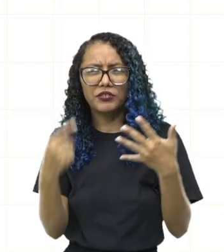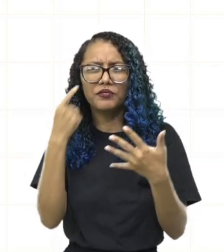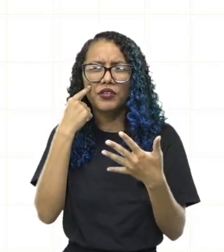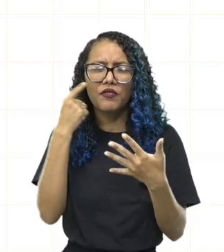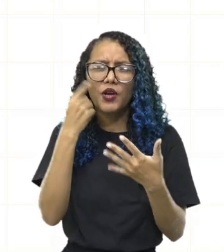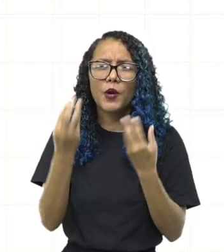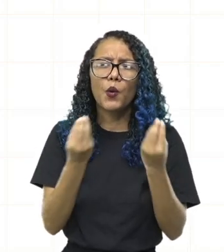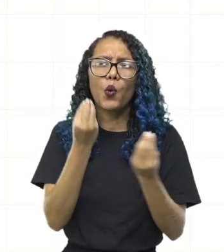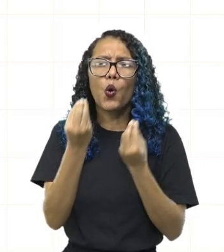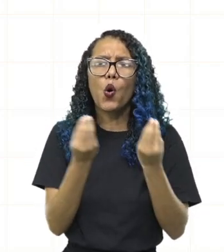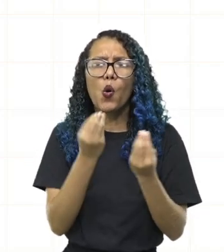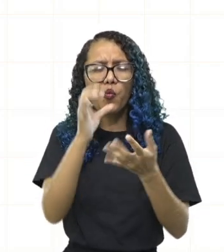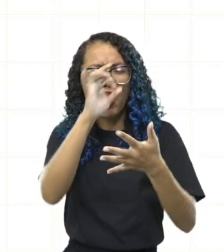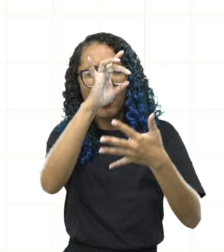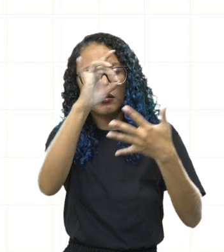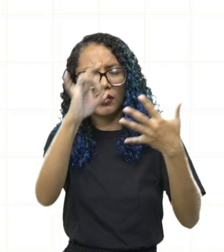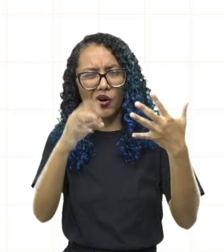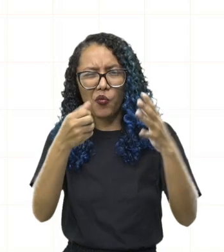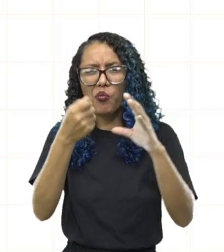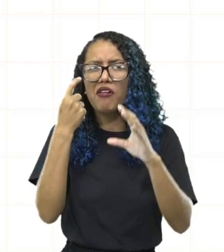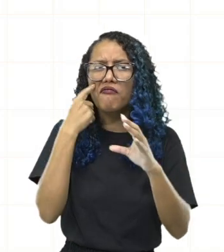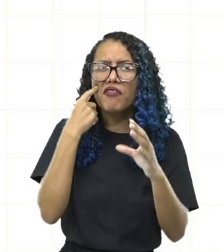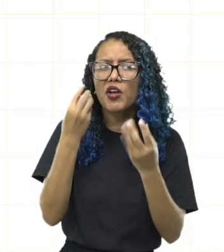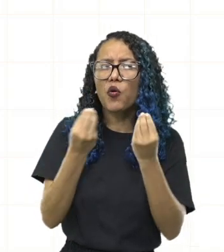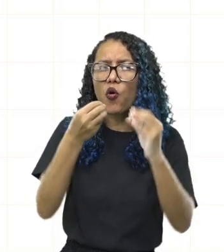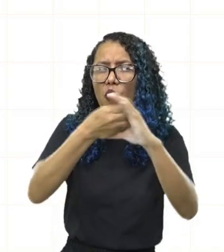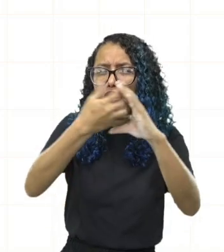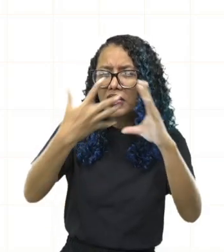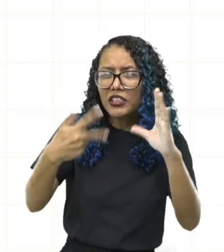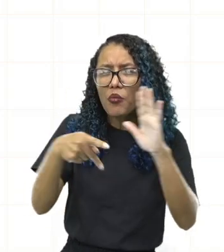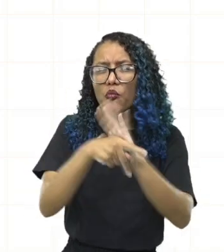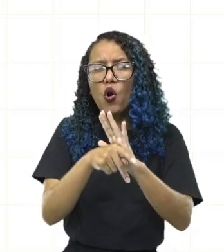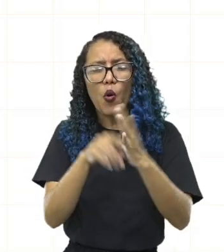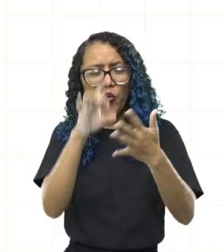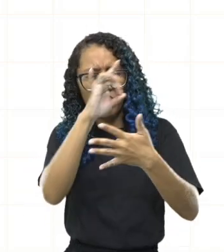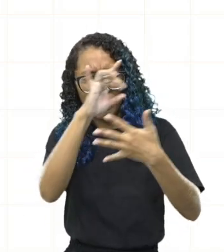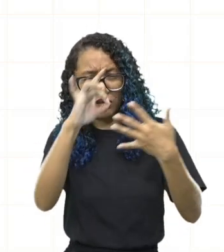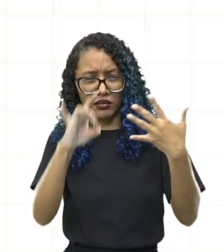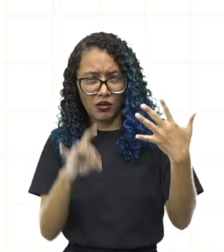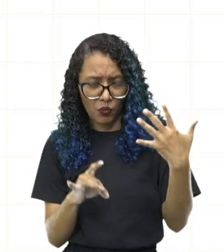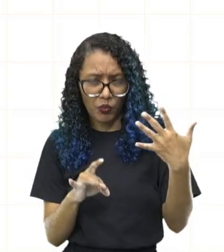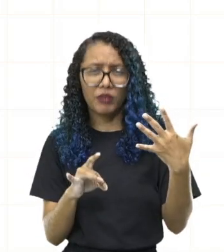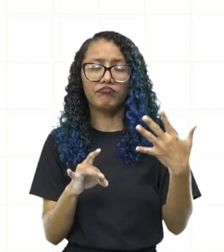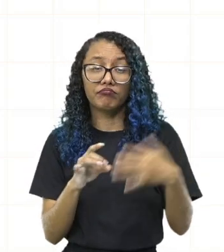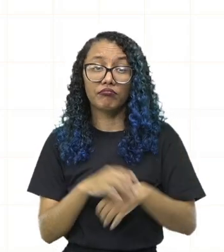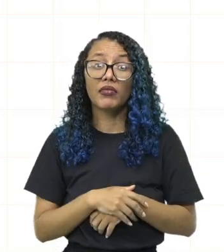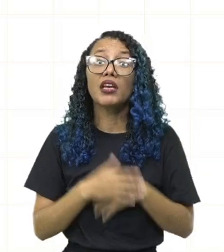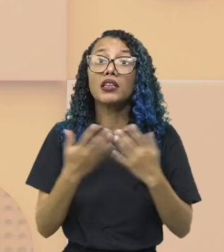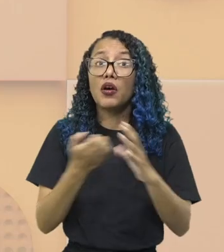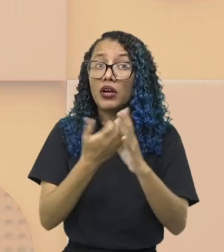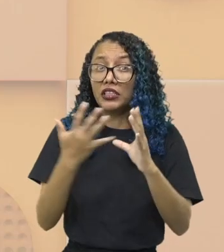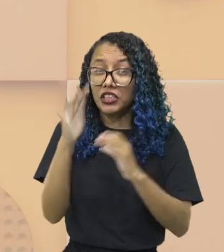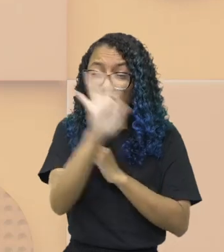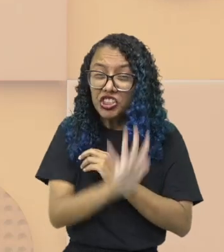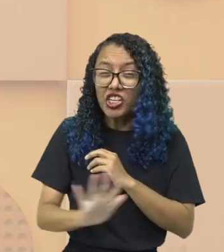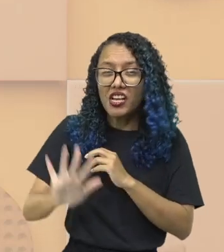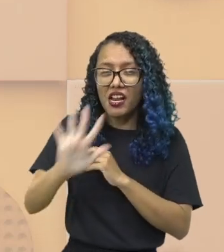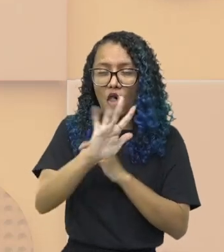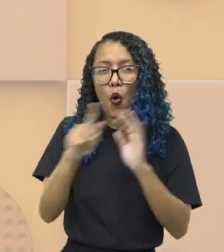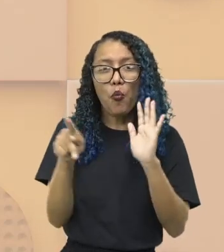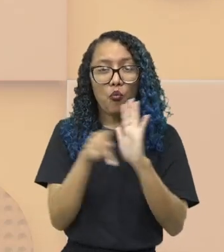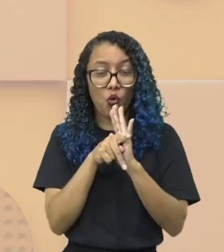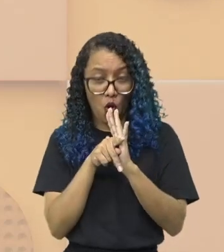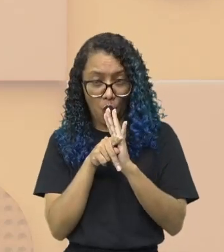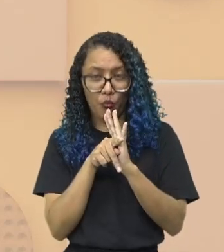delas, observando as características. As características gerais das unidades de uso sustentável,